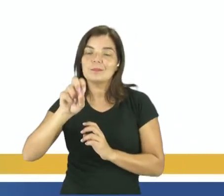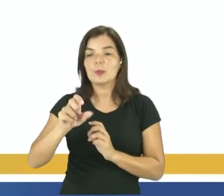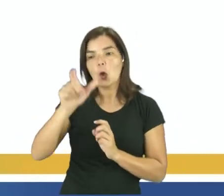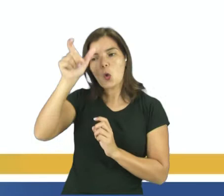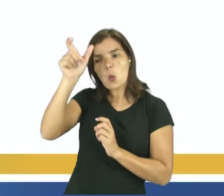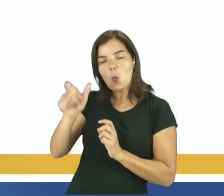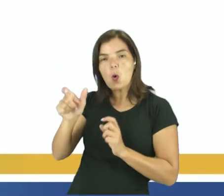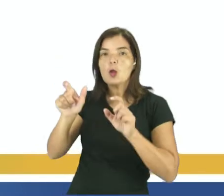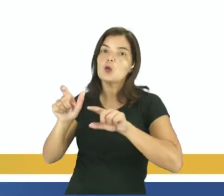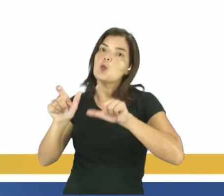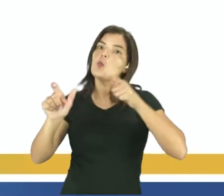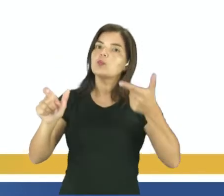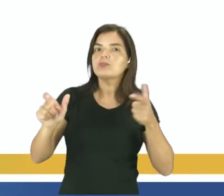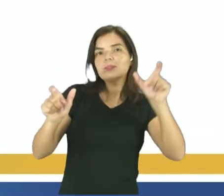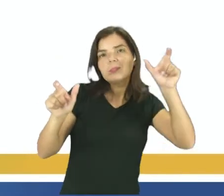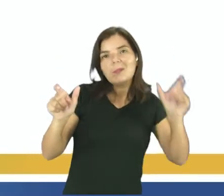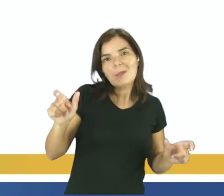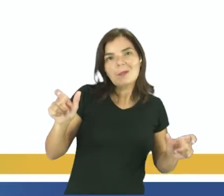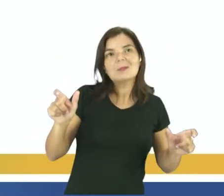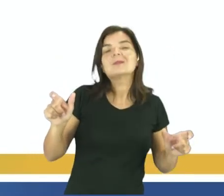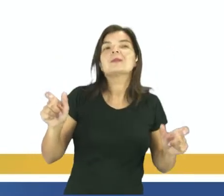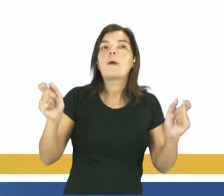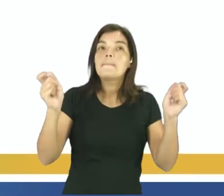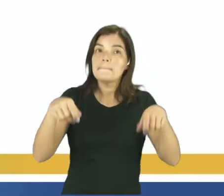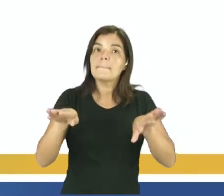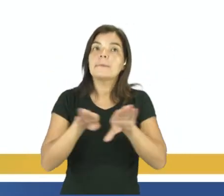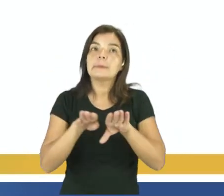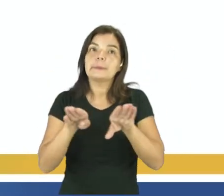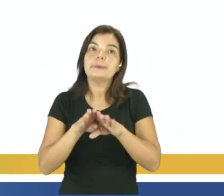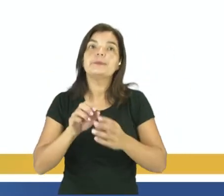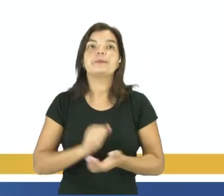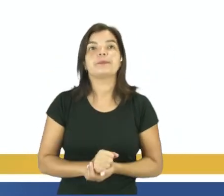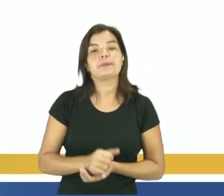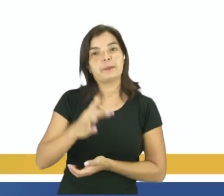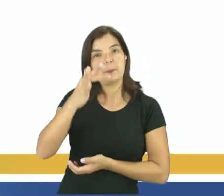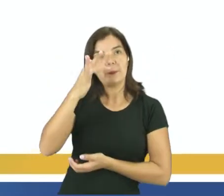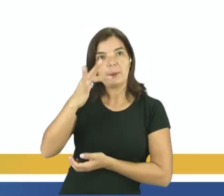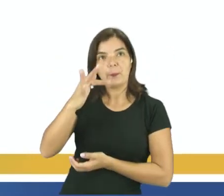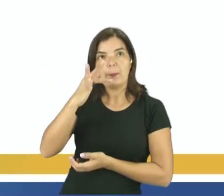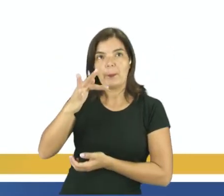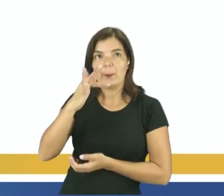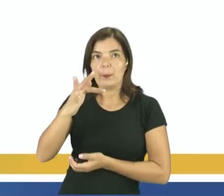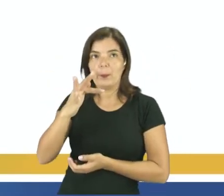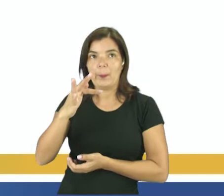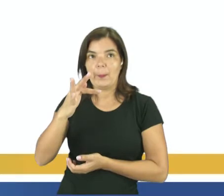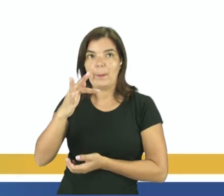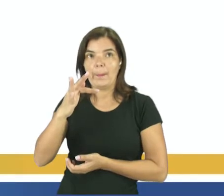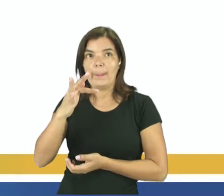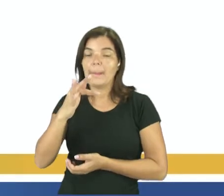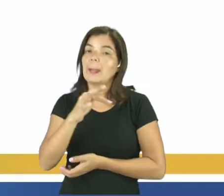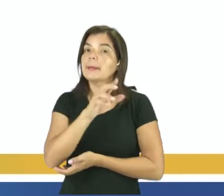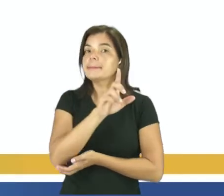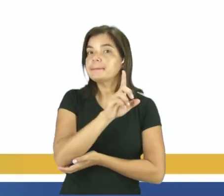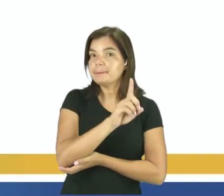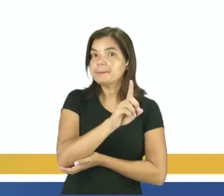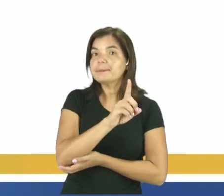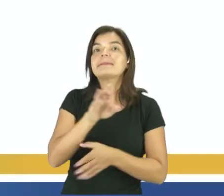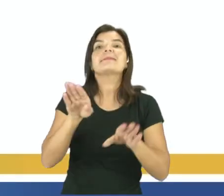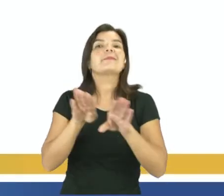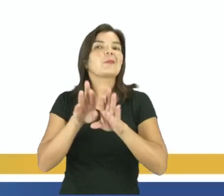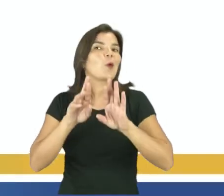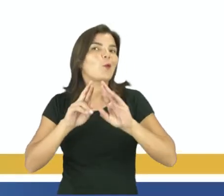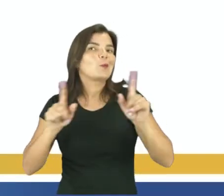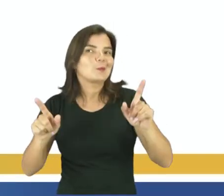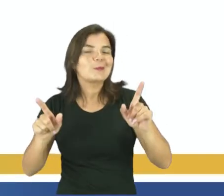lado e esse está de outro. Eu posso dizer também que o ângulo F e o ângulo D também são